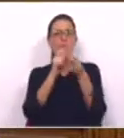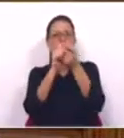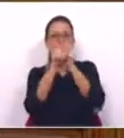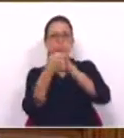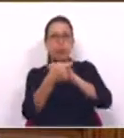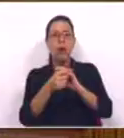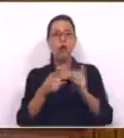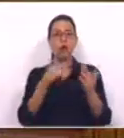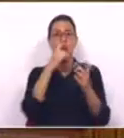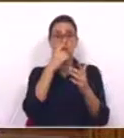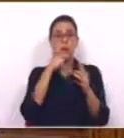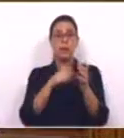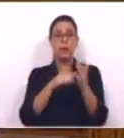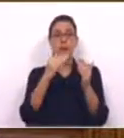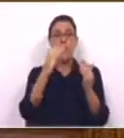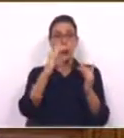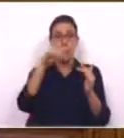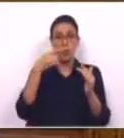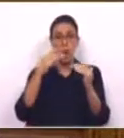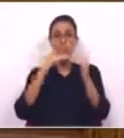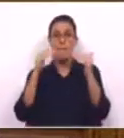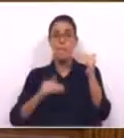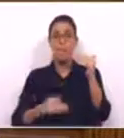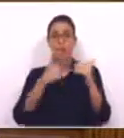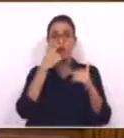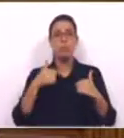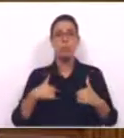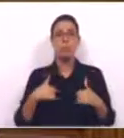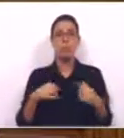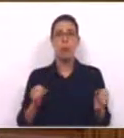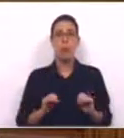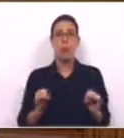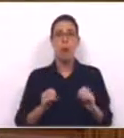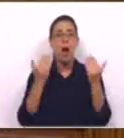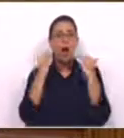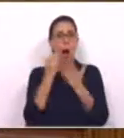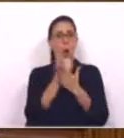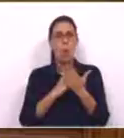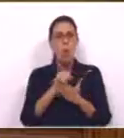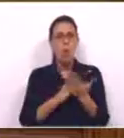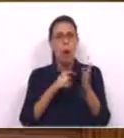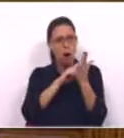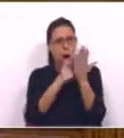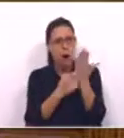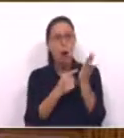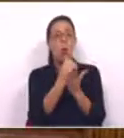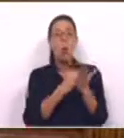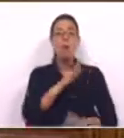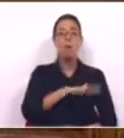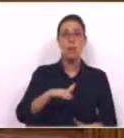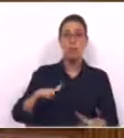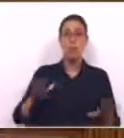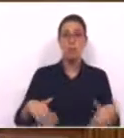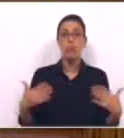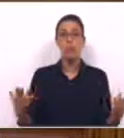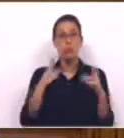modificados se o produto tiver abaixo de 0,9% o consumidor não tem essa informação e cientificamente é